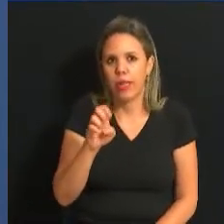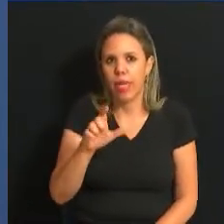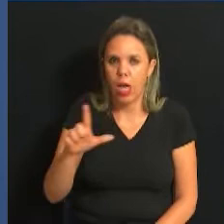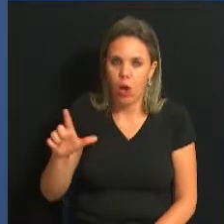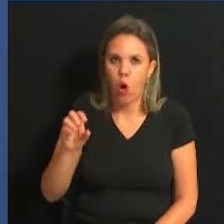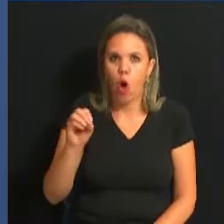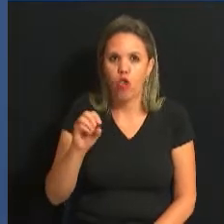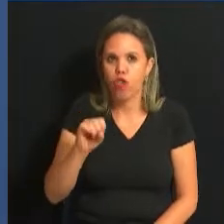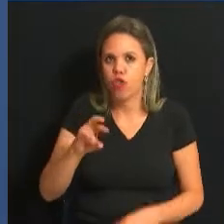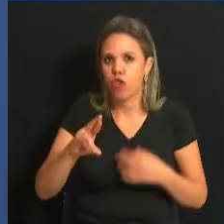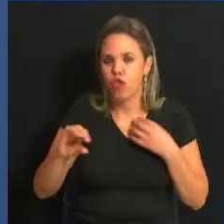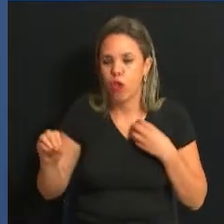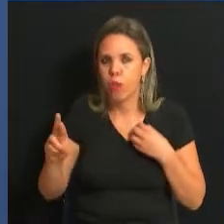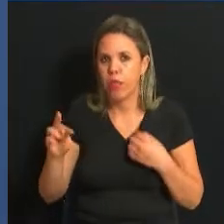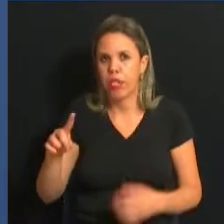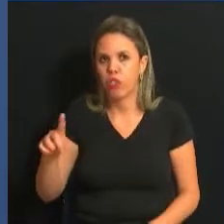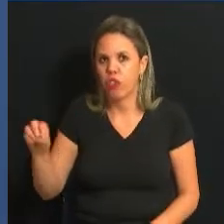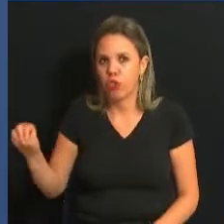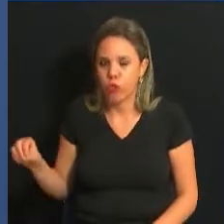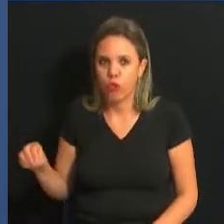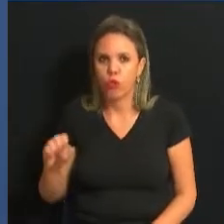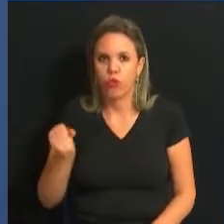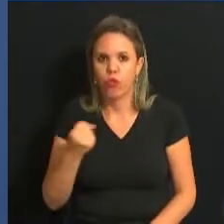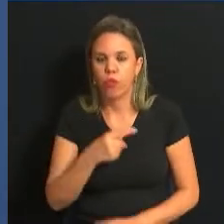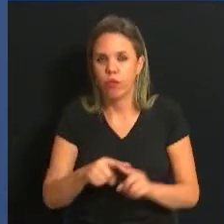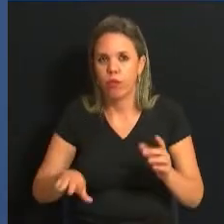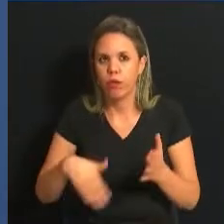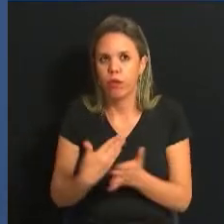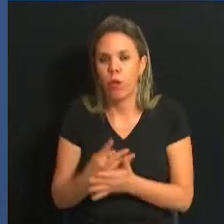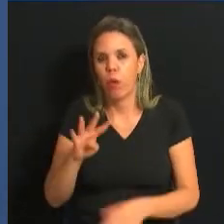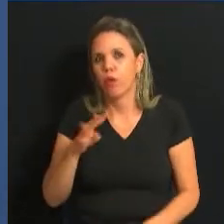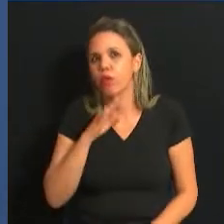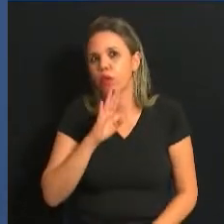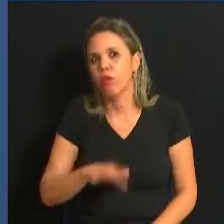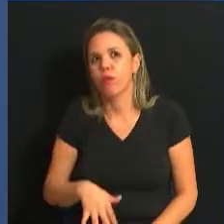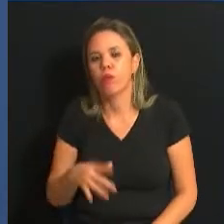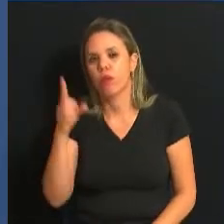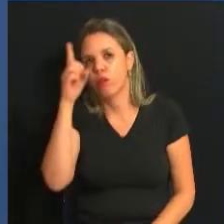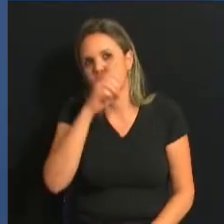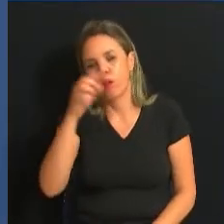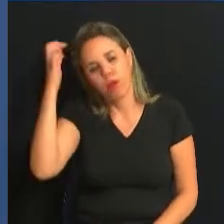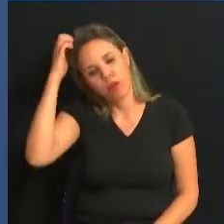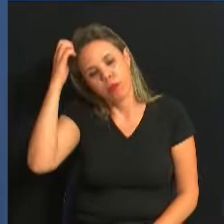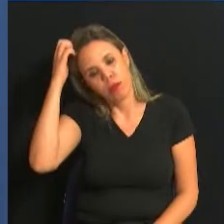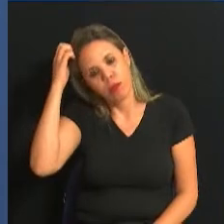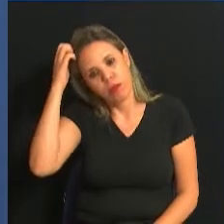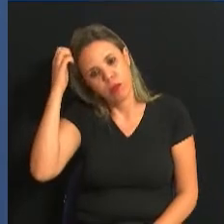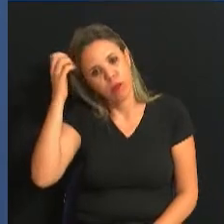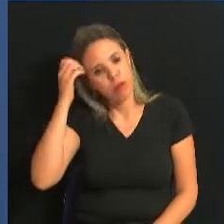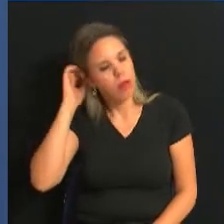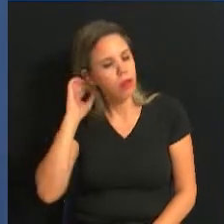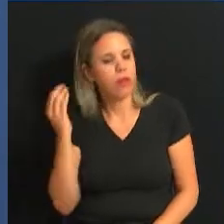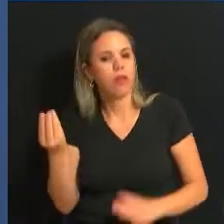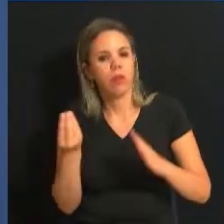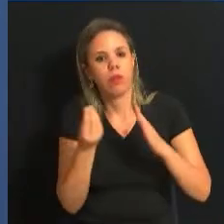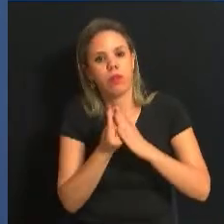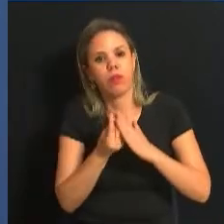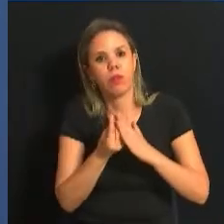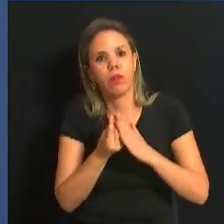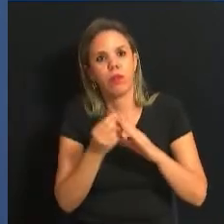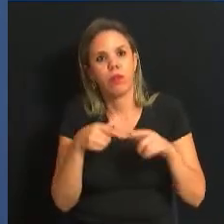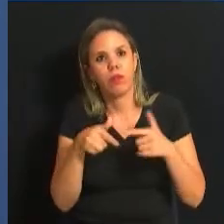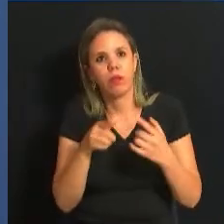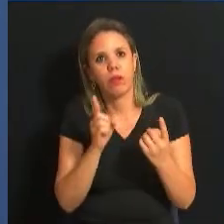acontecer das 8h30 às 4h da tarde no domingo, porque lá a Sanasa vai fazer um serviço